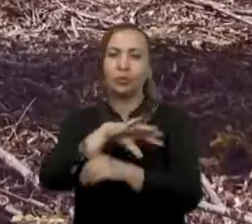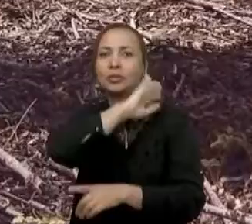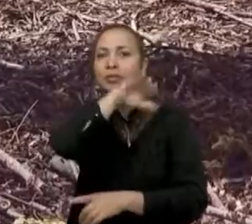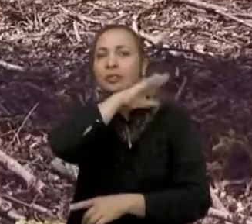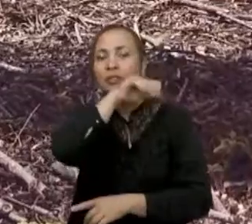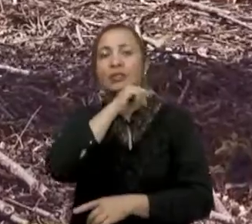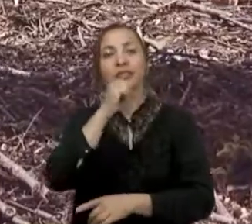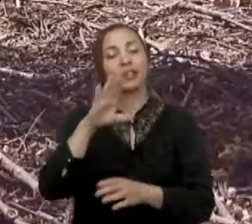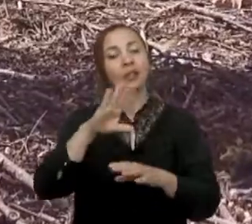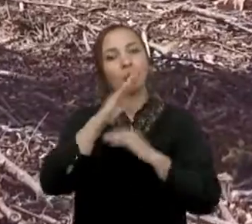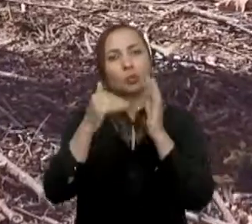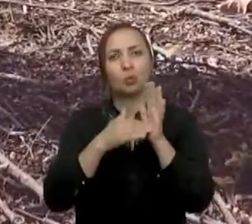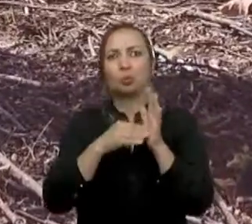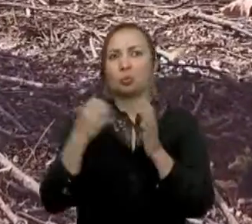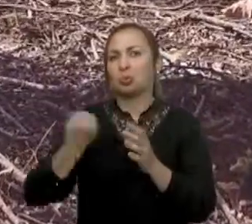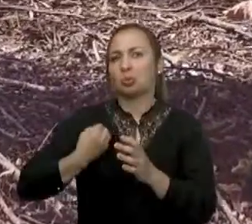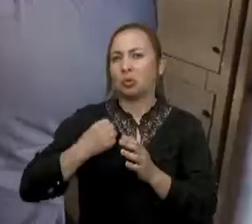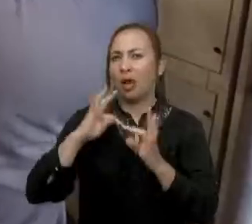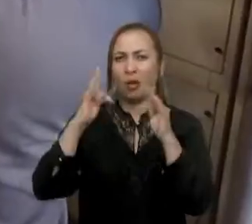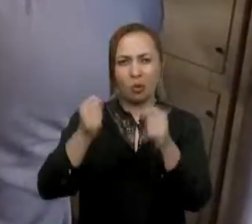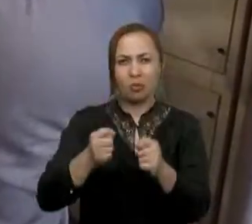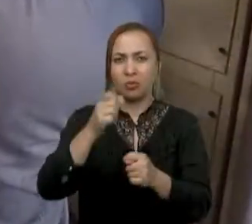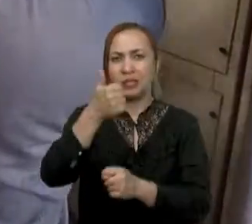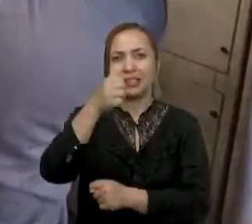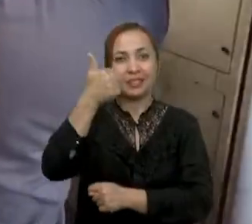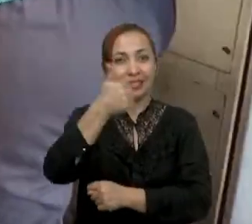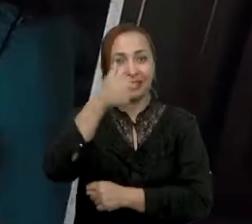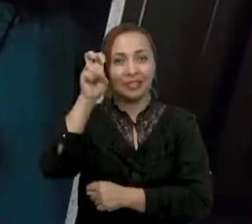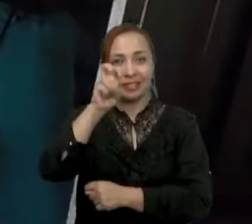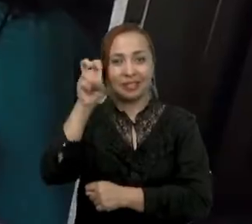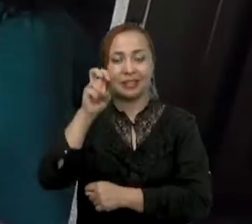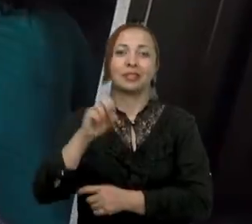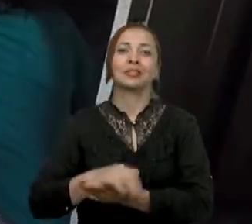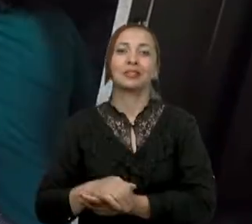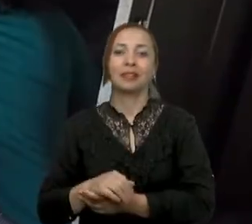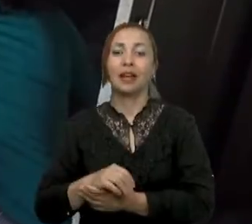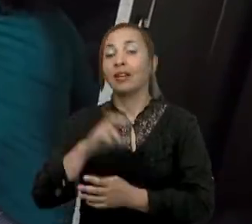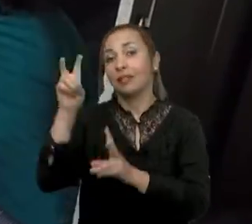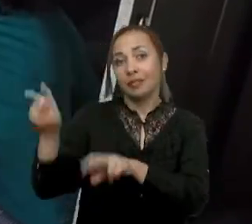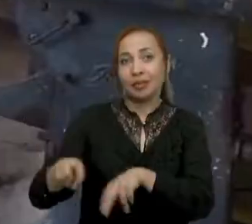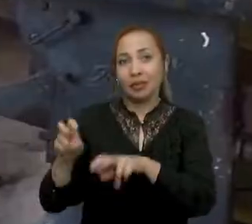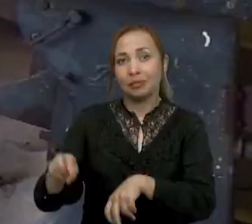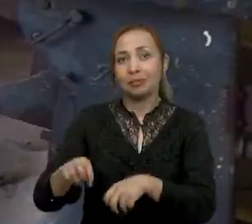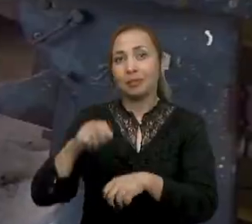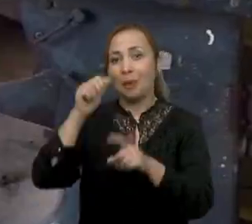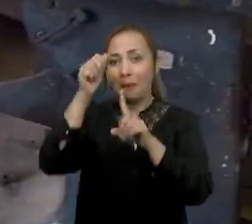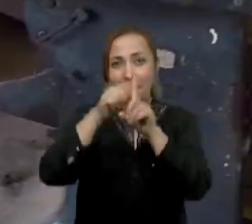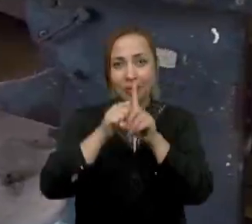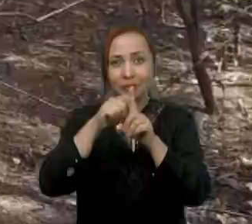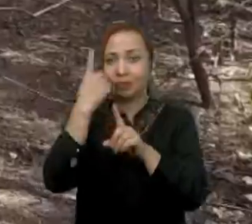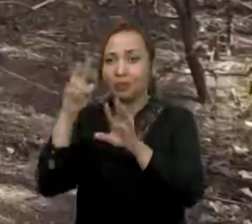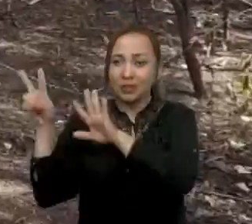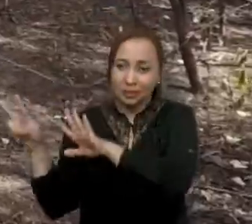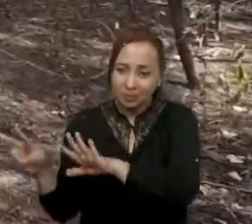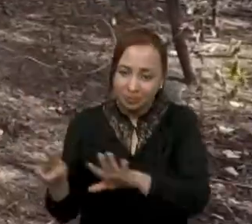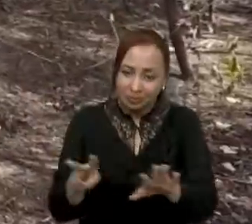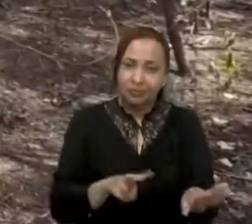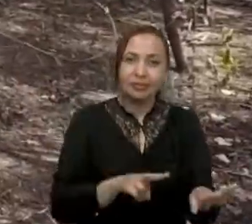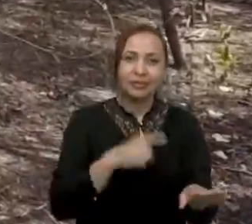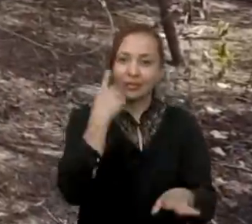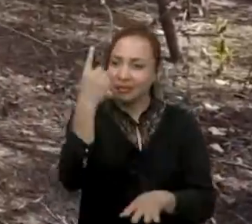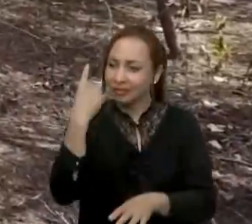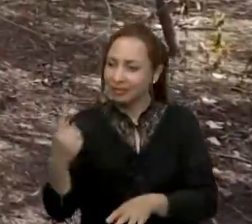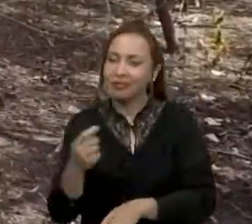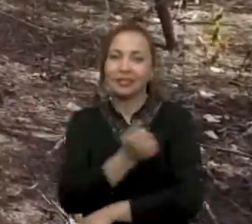totalizando 115 armadilhas no trabalho de campo que acontece mensalmente durante uma semana inteira cada